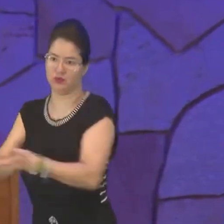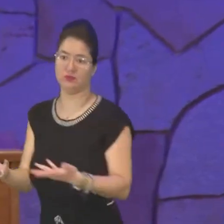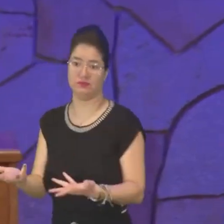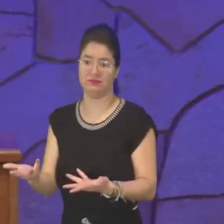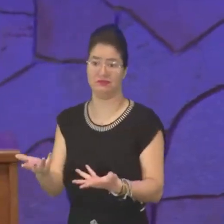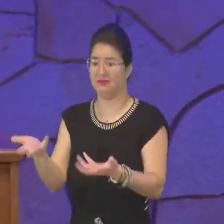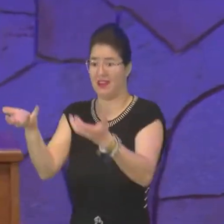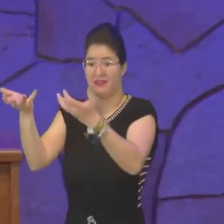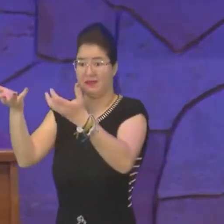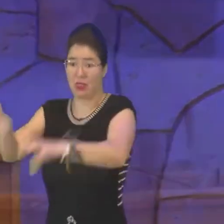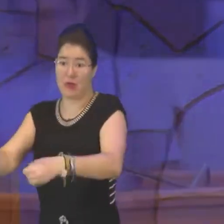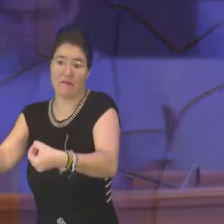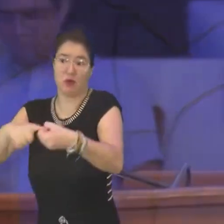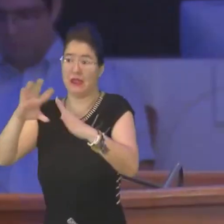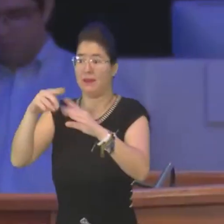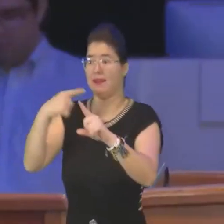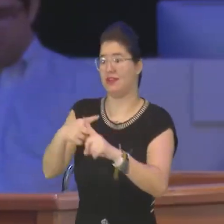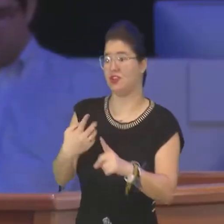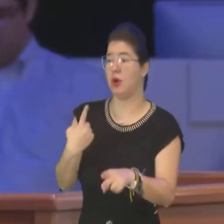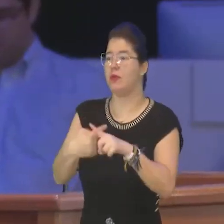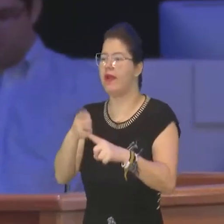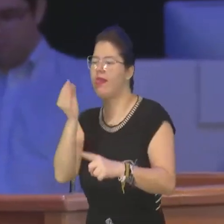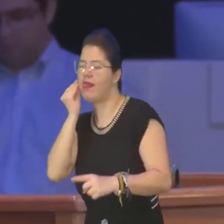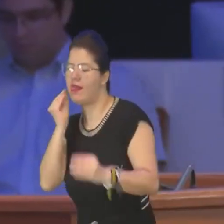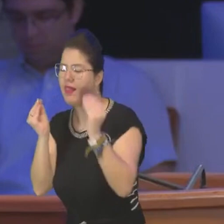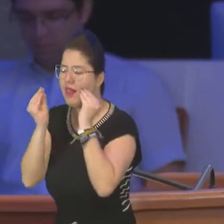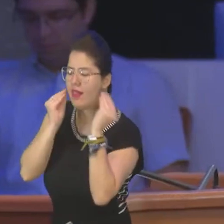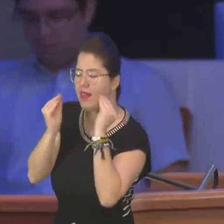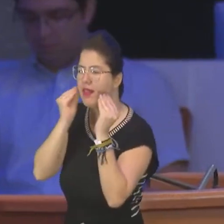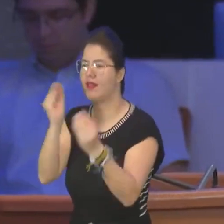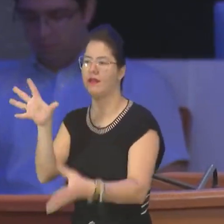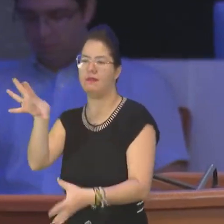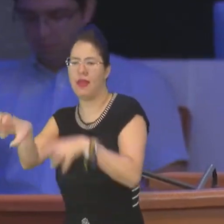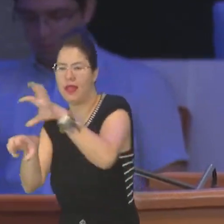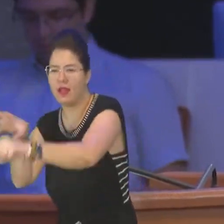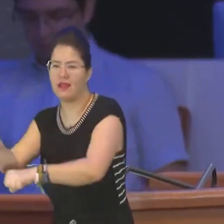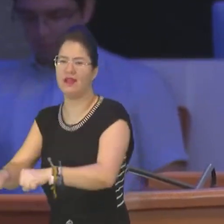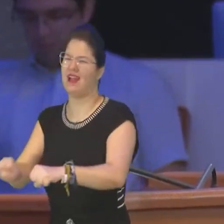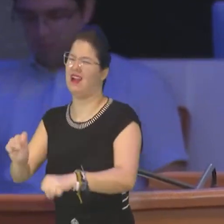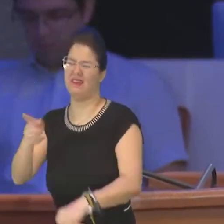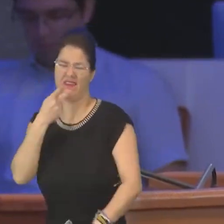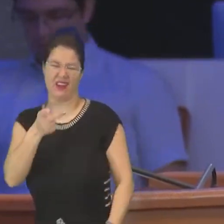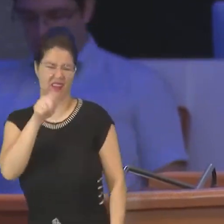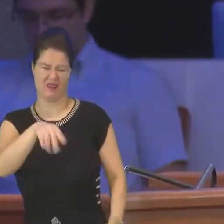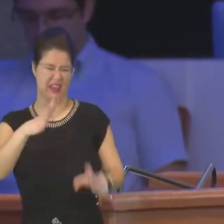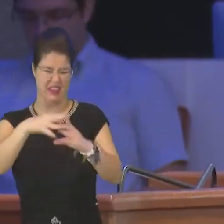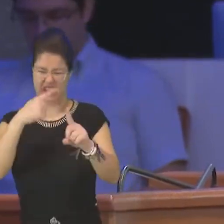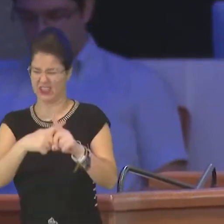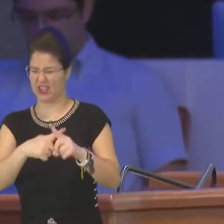quer voltar é na igreja, porque ele entende que igreja é sinônimo de opressão e gente chata.